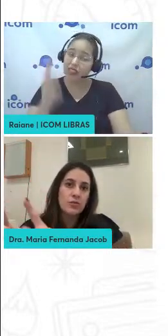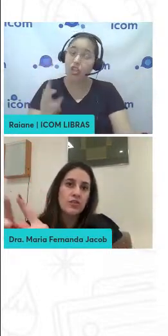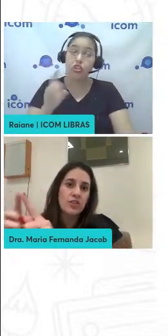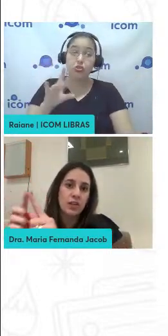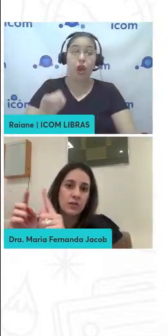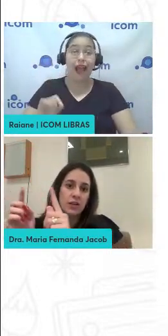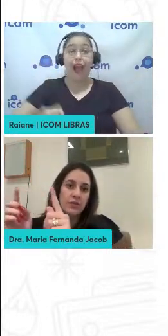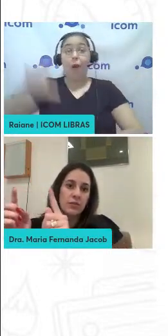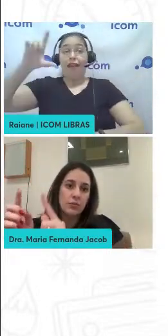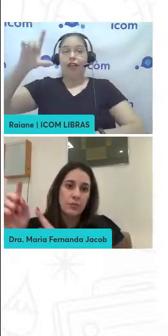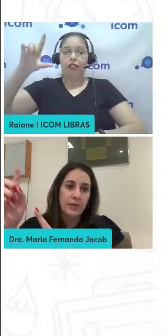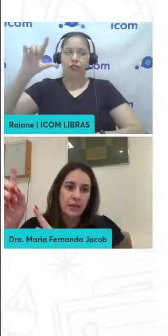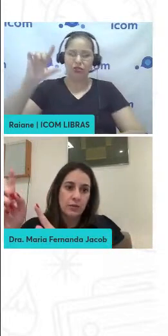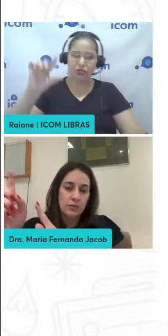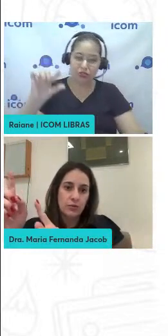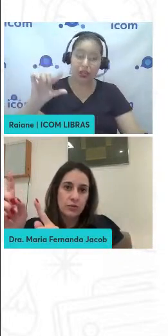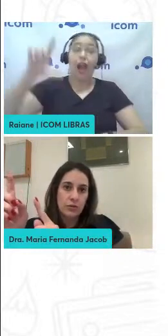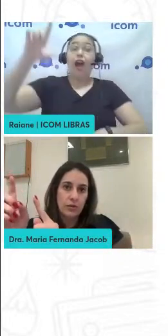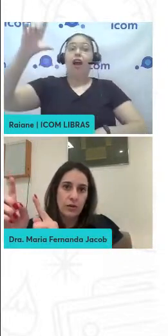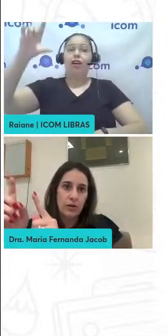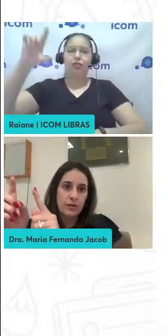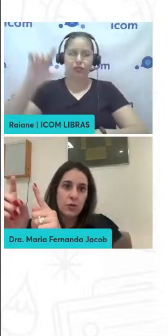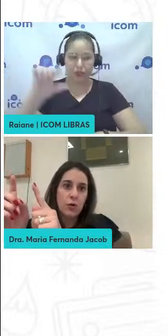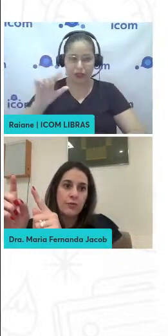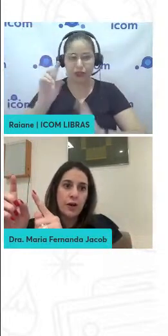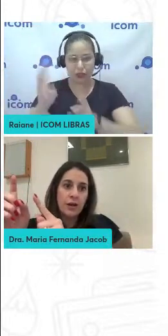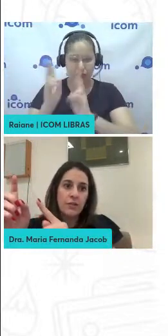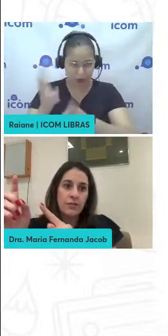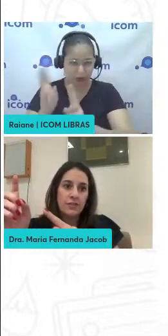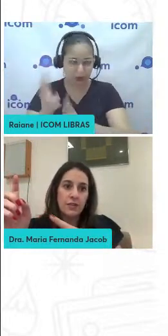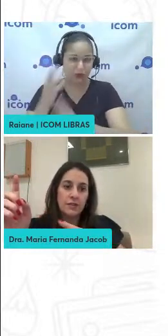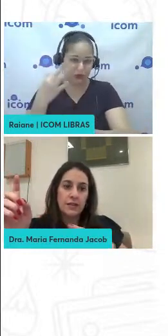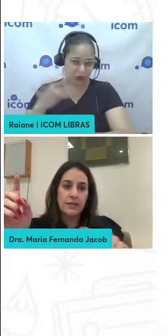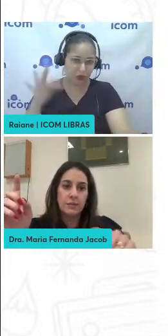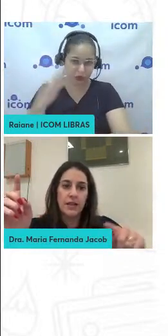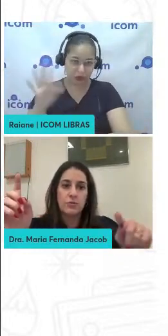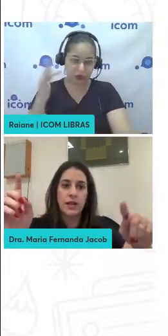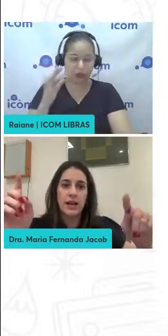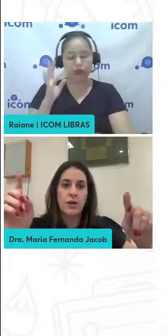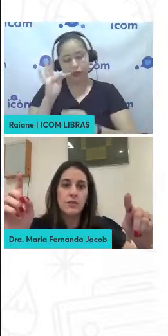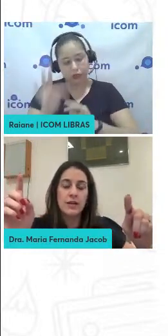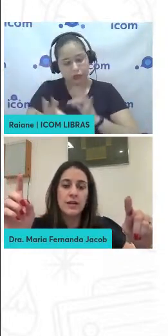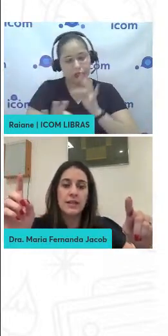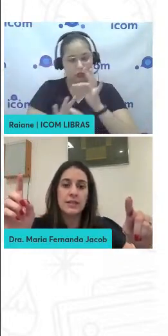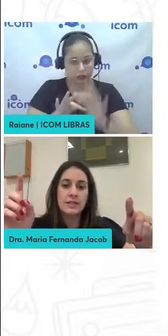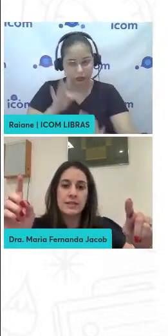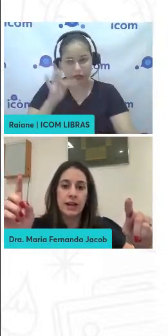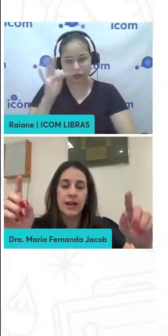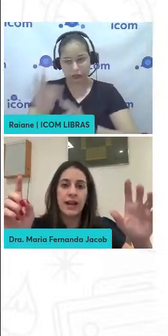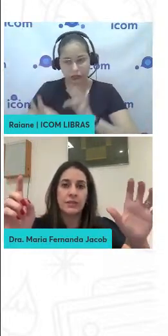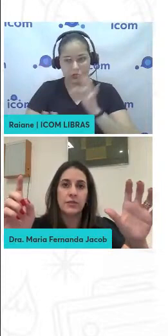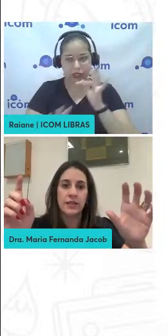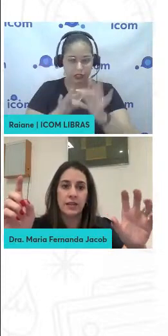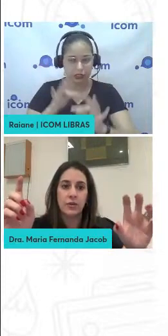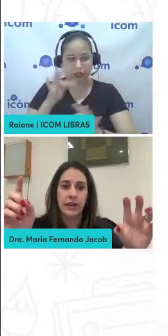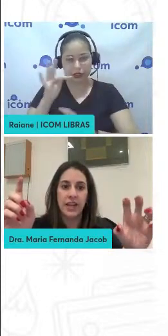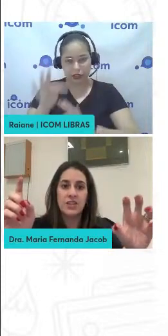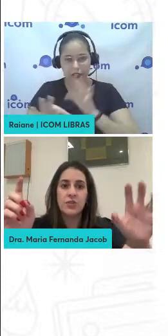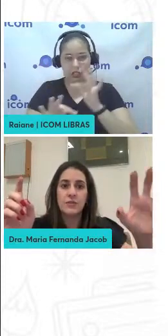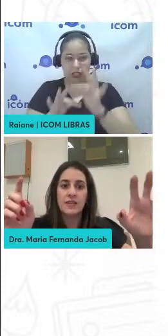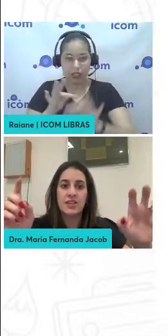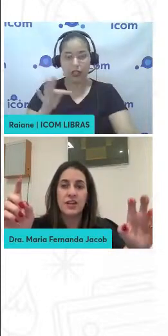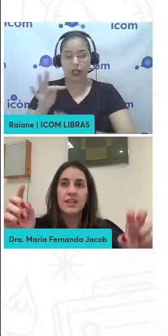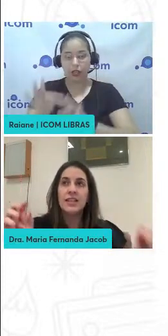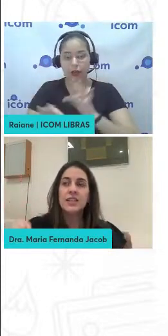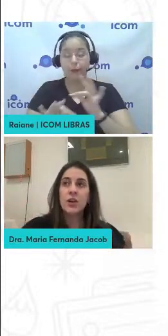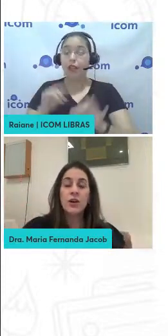dor contínua, com picos, conforme eu vou fazendo o tratamento, ela alcança a dor